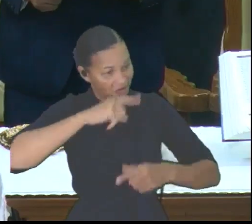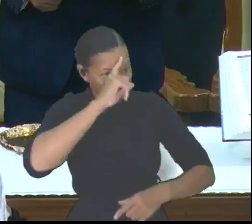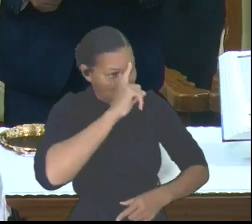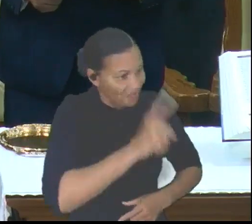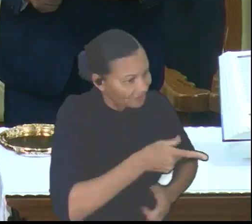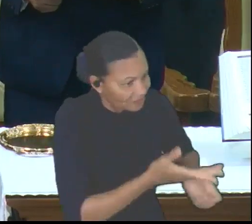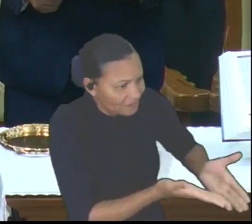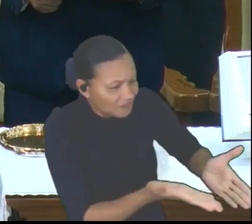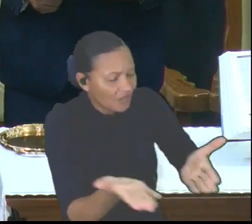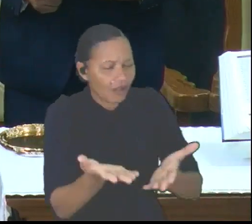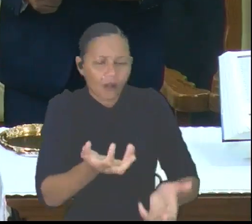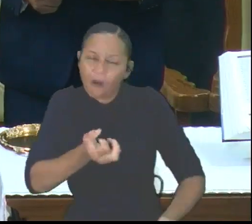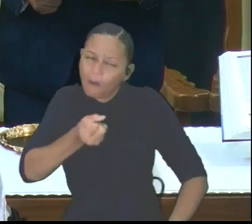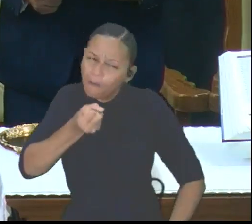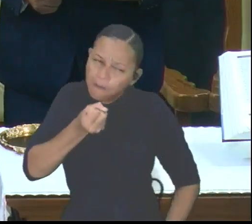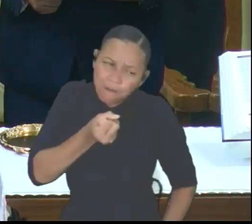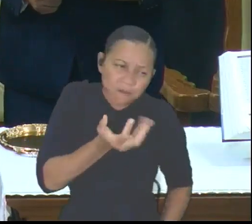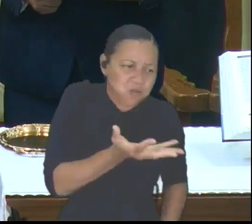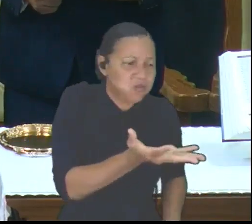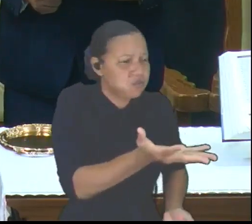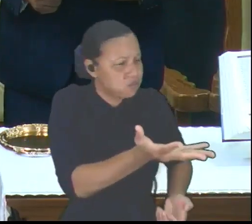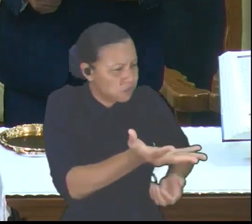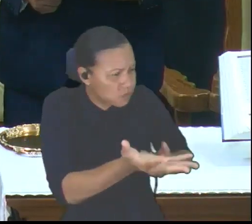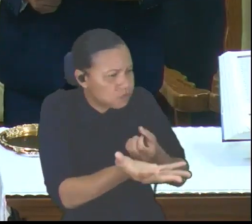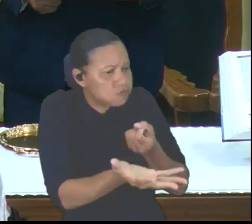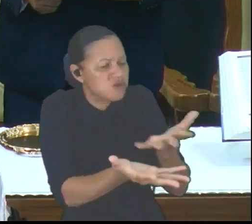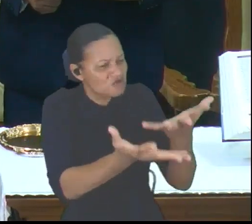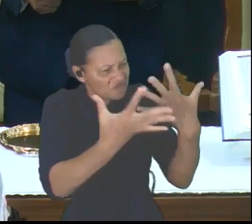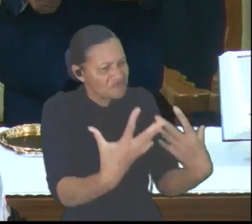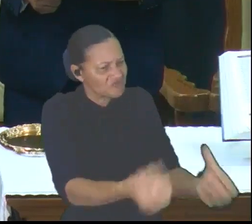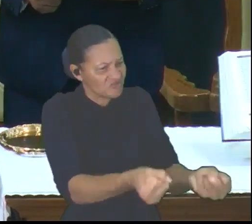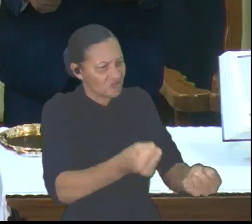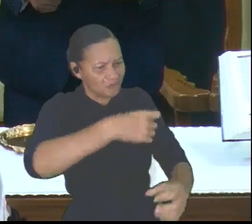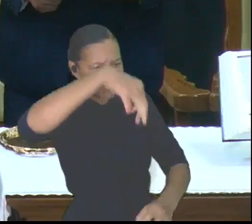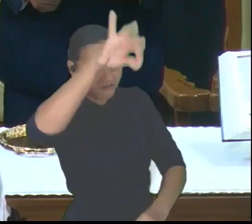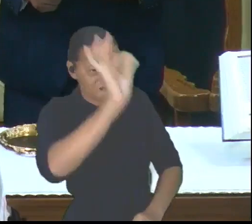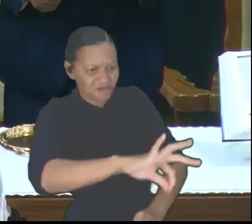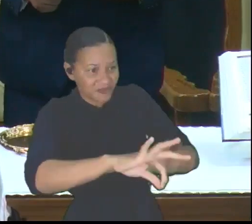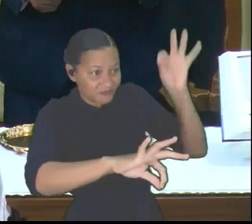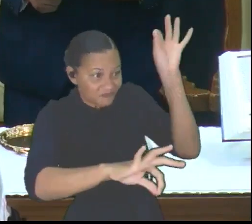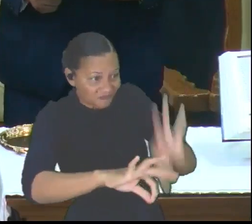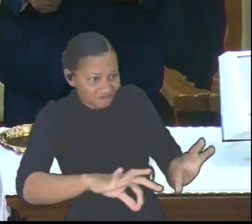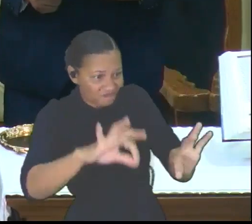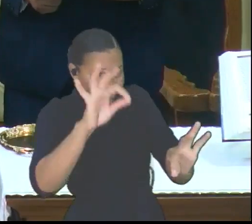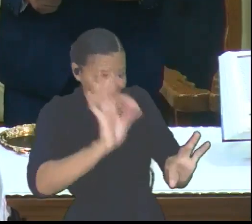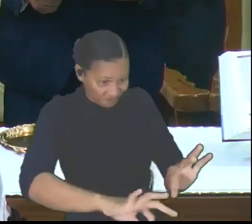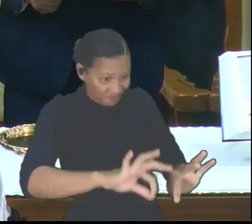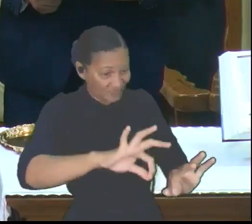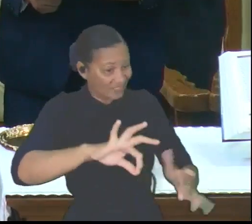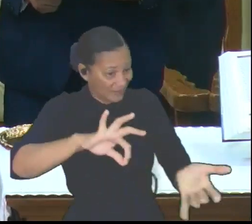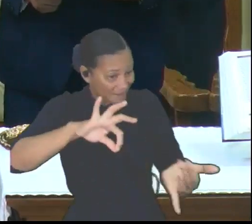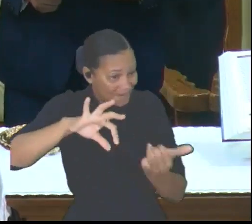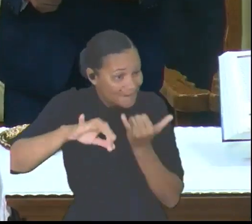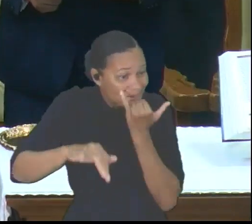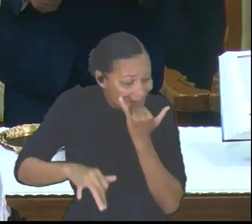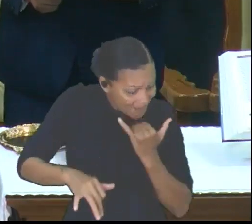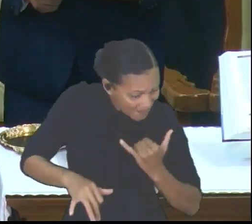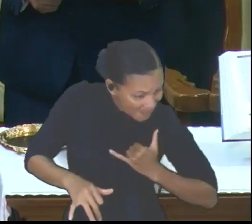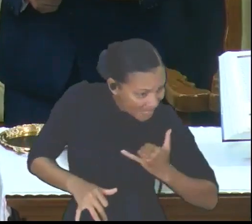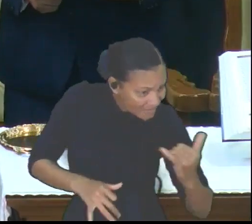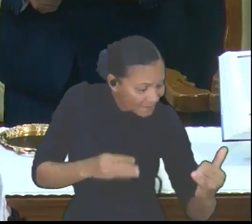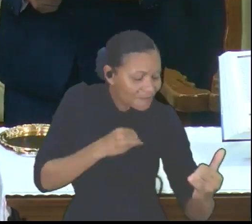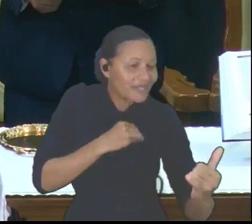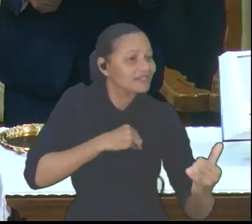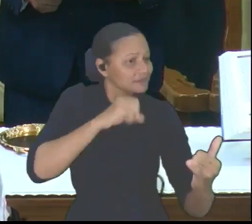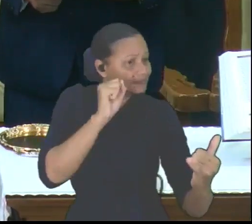isso, assoprou sobre eles e disse-lhe: recebei o Espírito Santo. Aquele a quem perdoardes os pecados, lhes